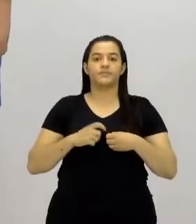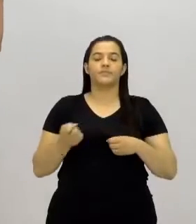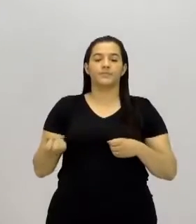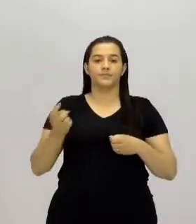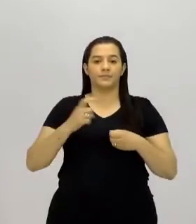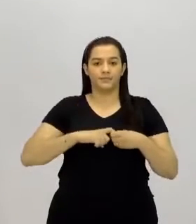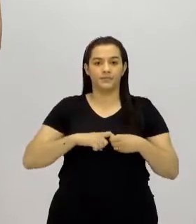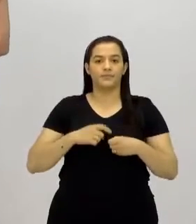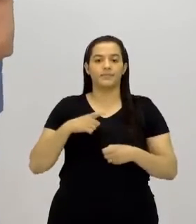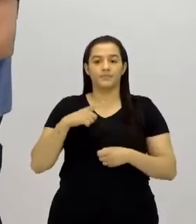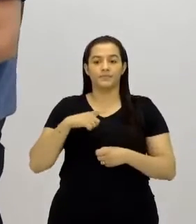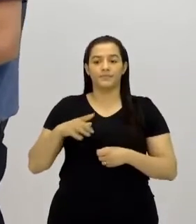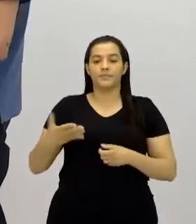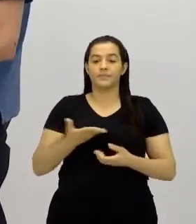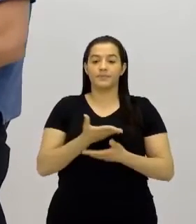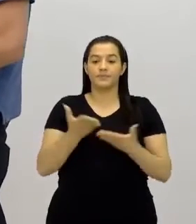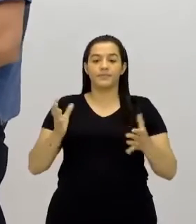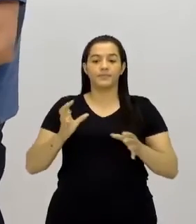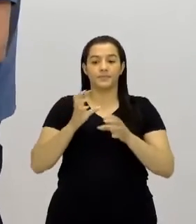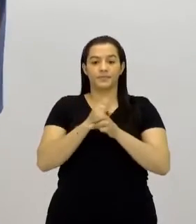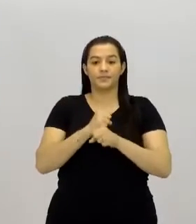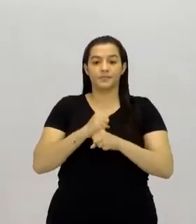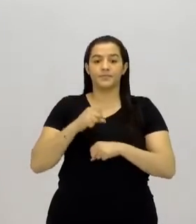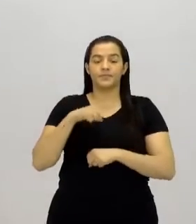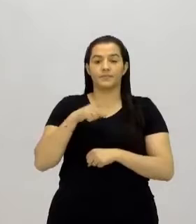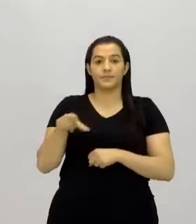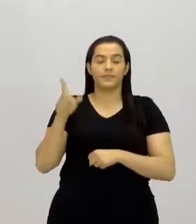rápido aqui, né, Jana? Então, a região lá de Carrancas, lá em